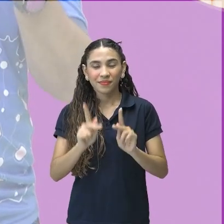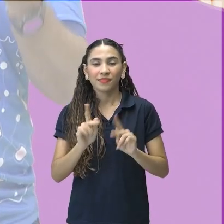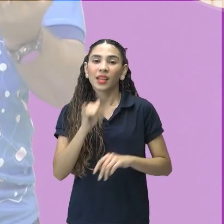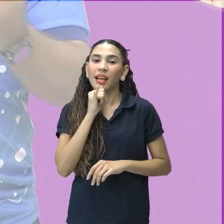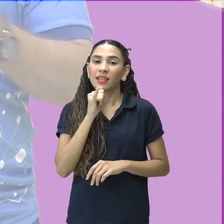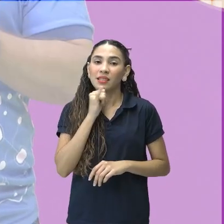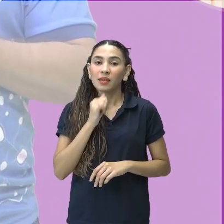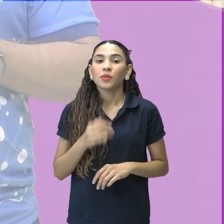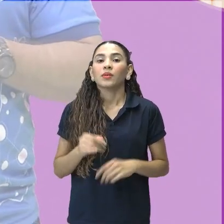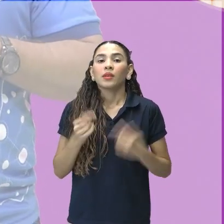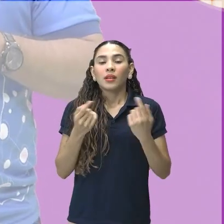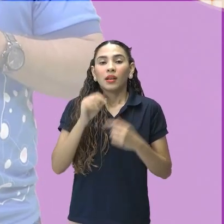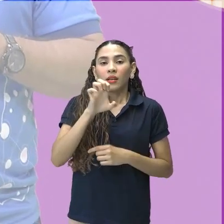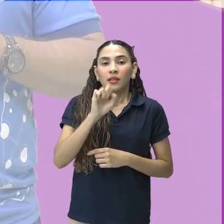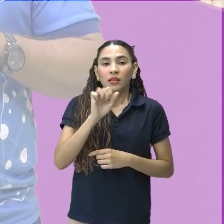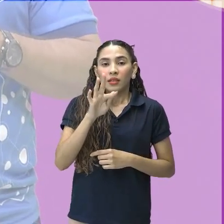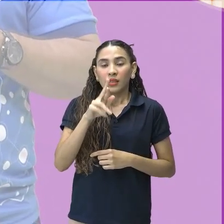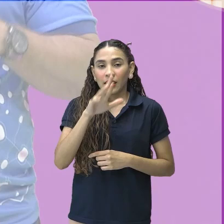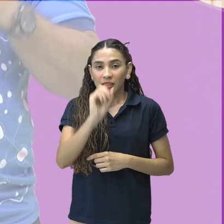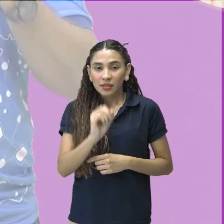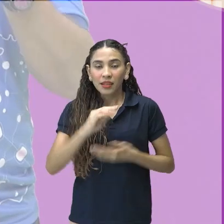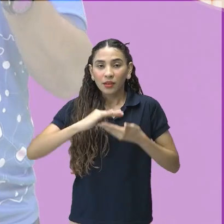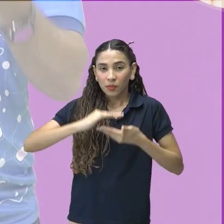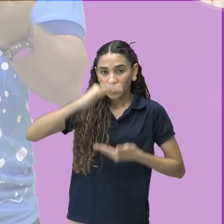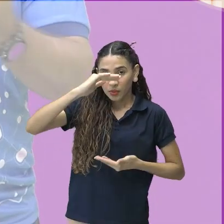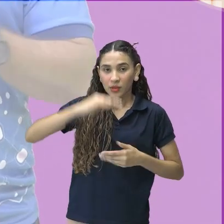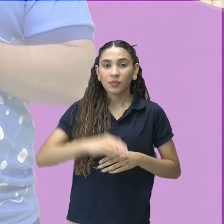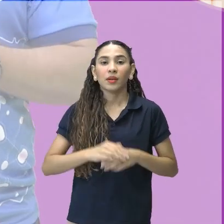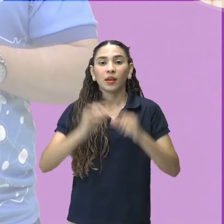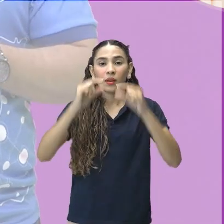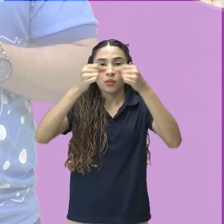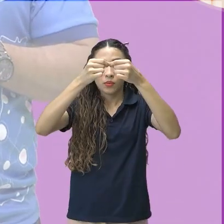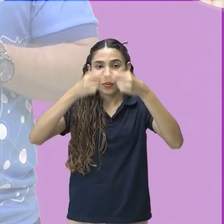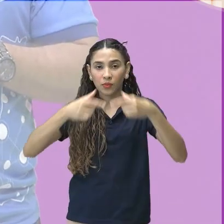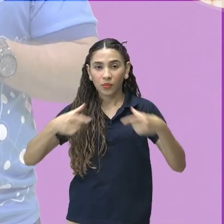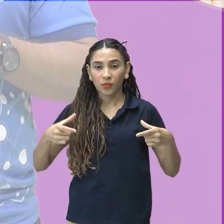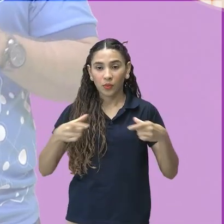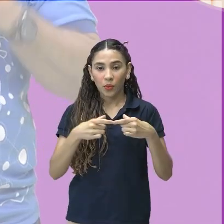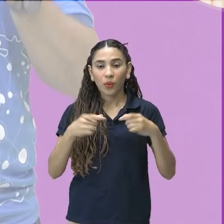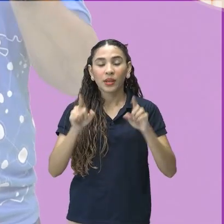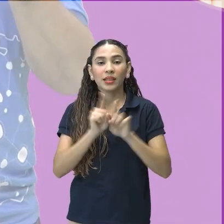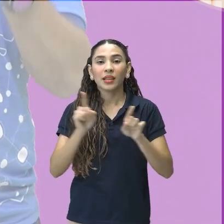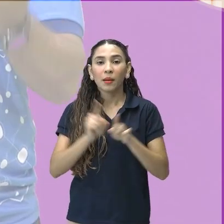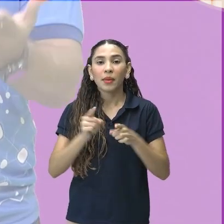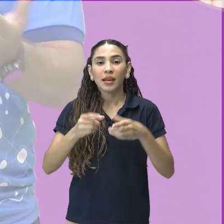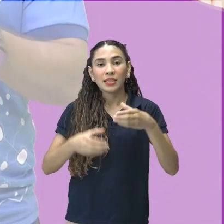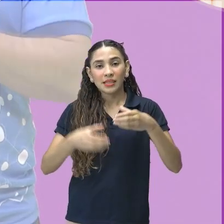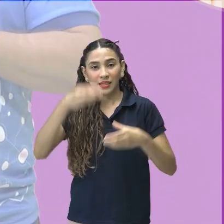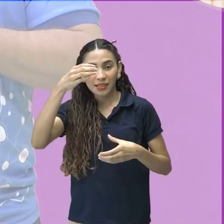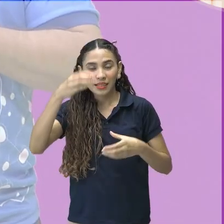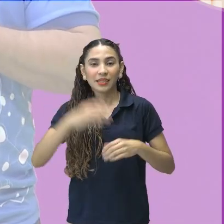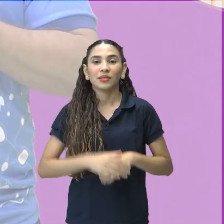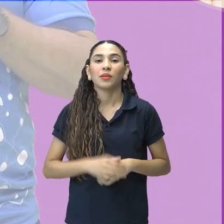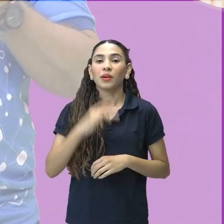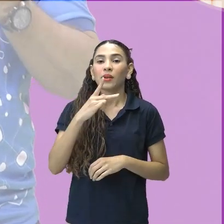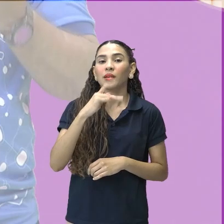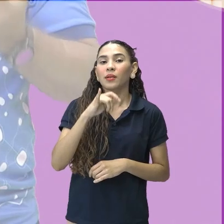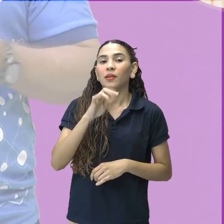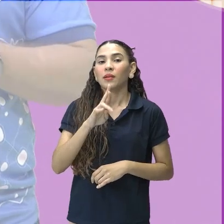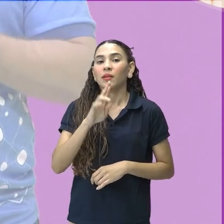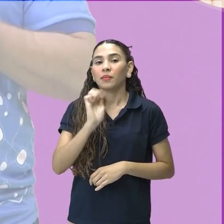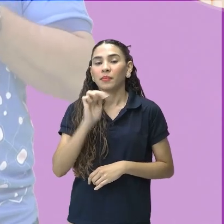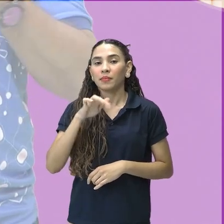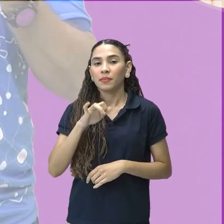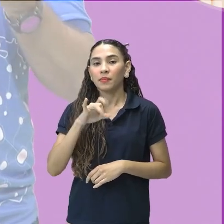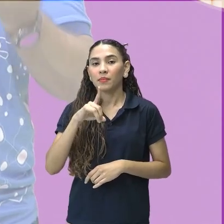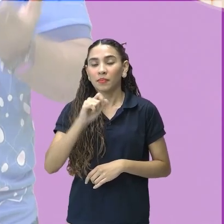caso a esfera, o prisma, o cone, o cilindro, a pirâmide. Então, são